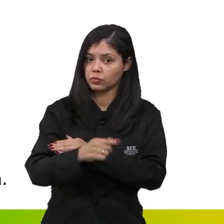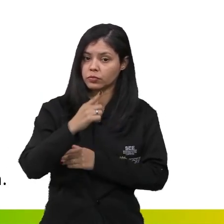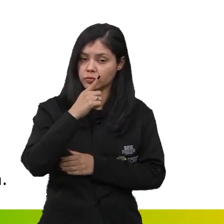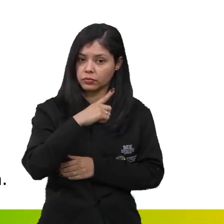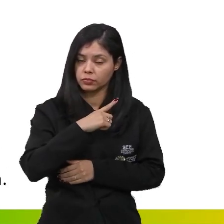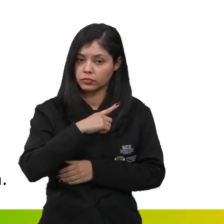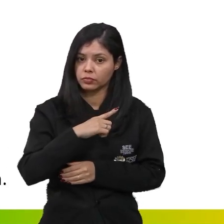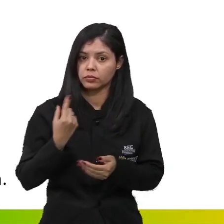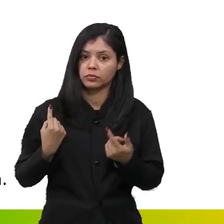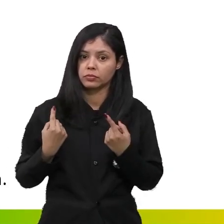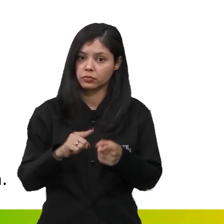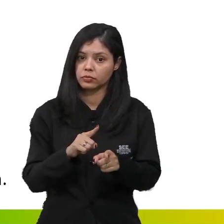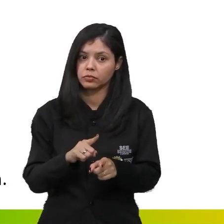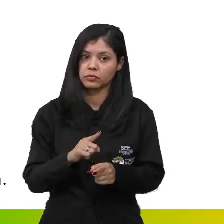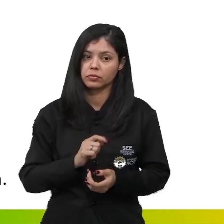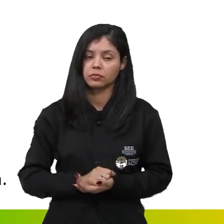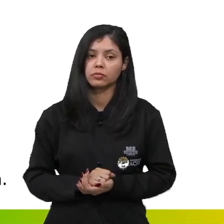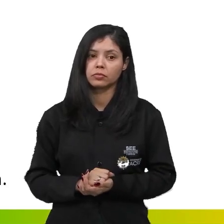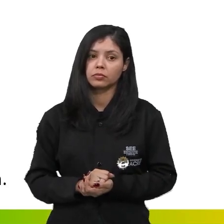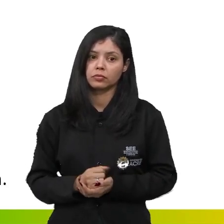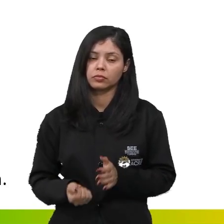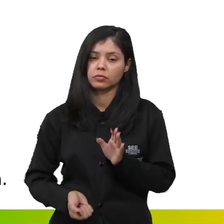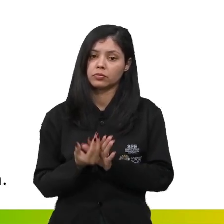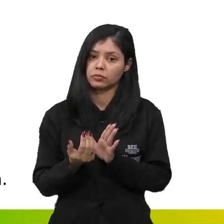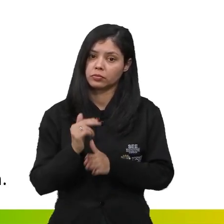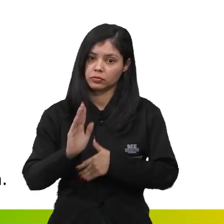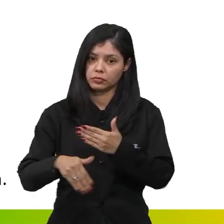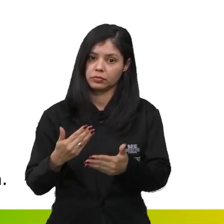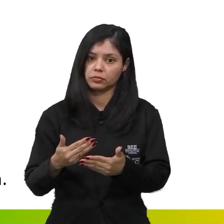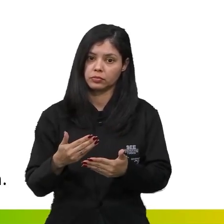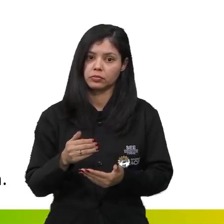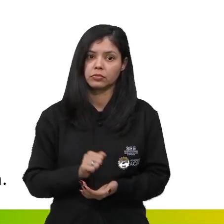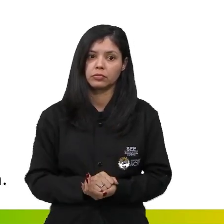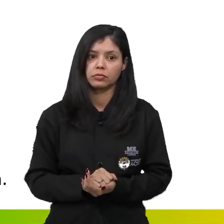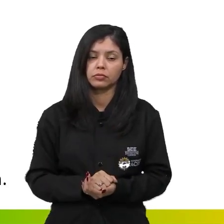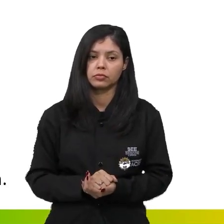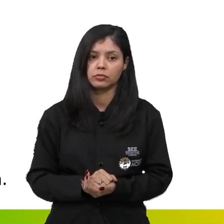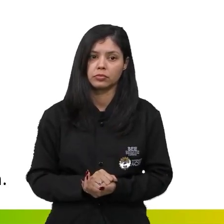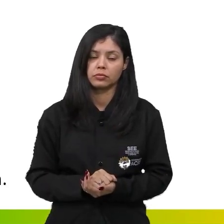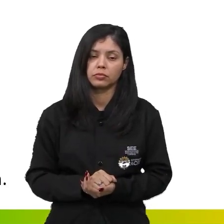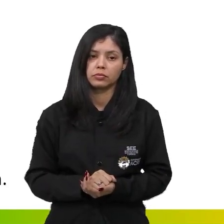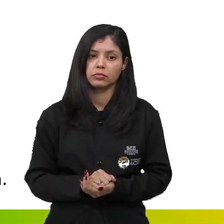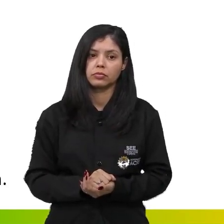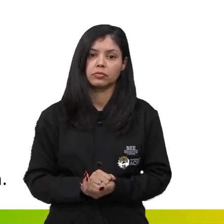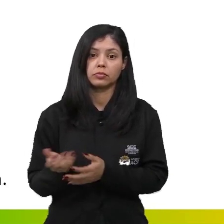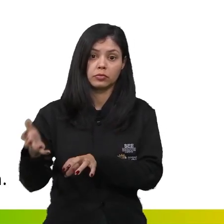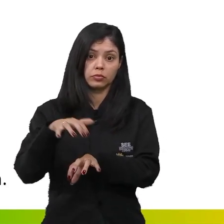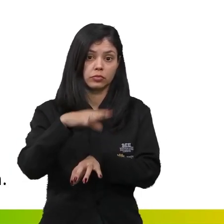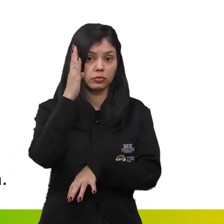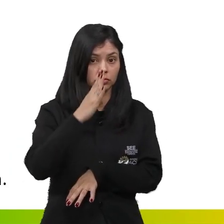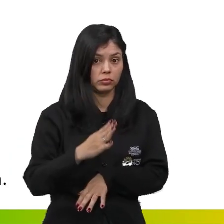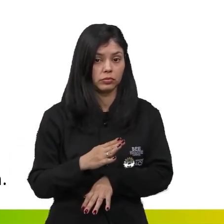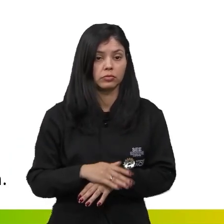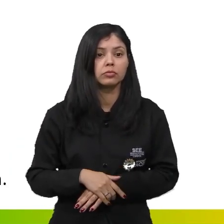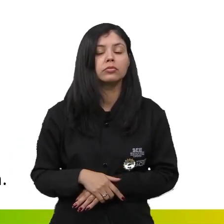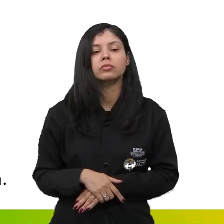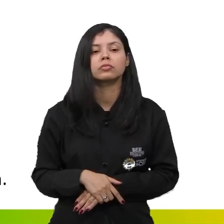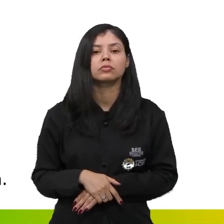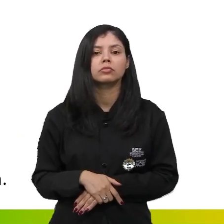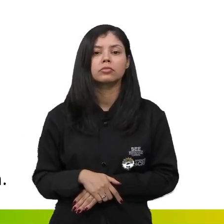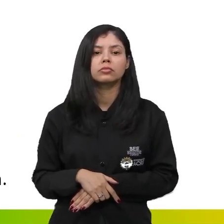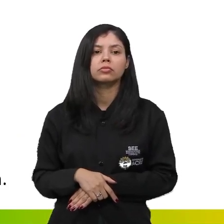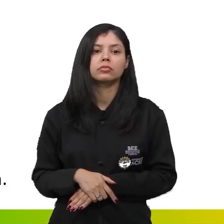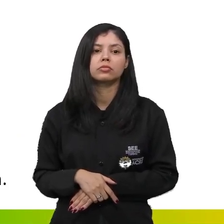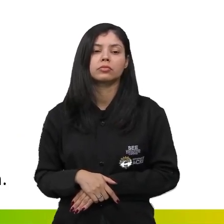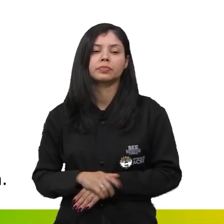na sociedade brasileira, que é fruto do processo escravista na colônia Brasil. Vamos lá,